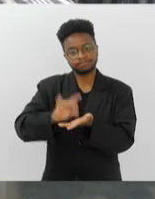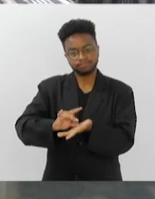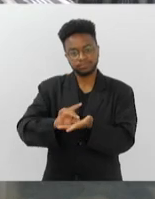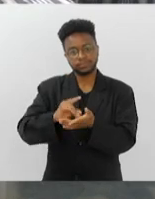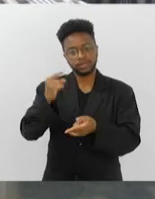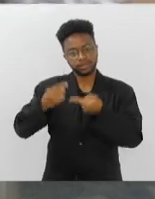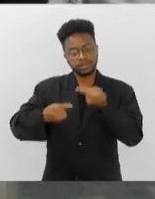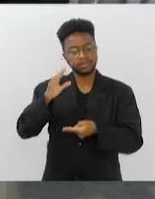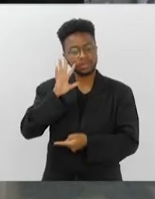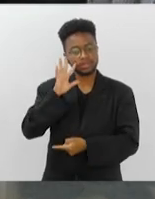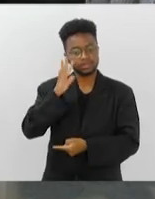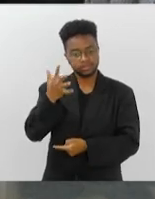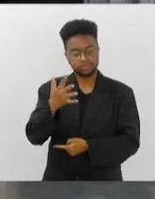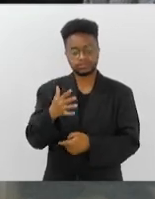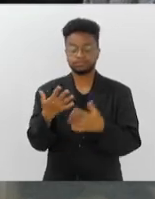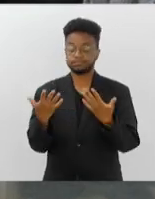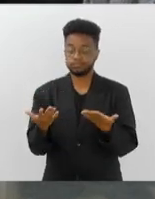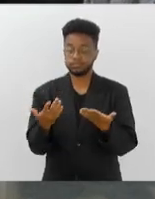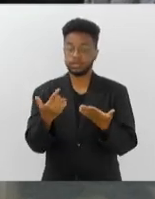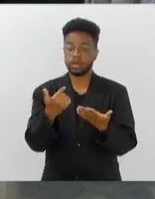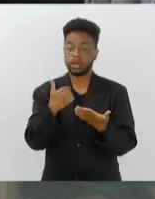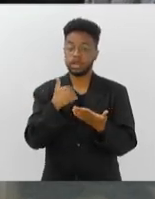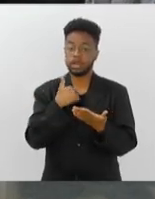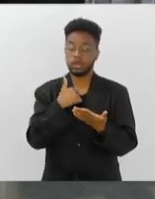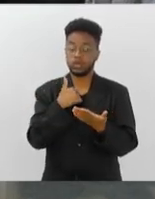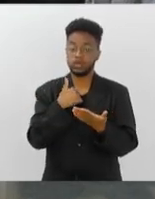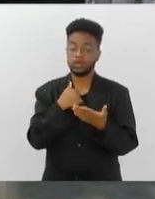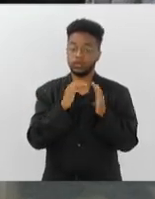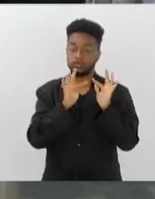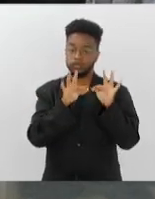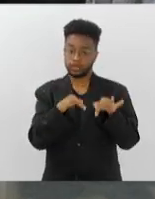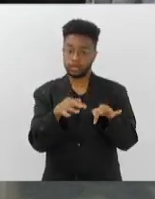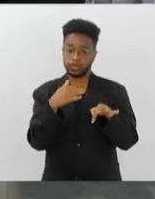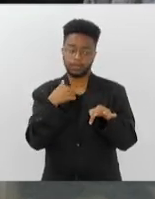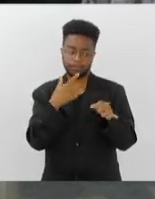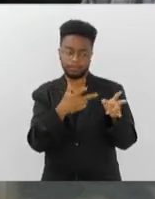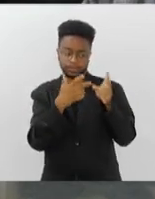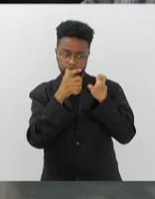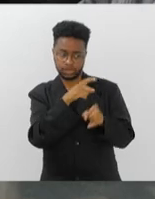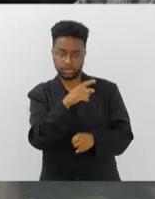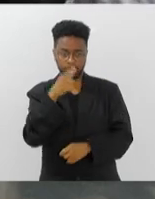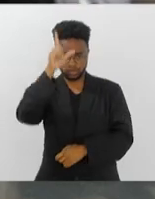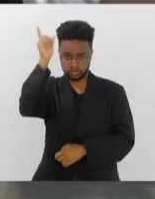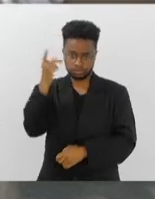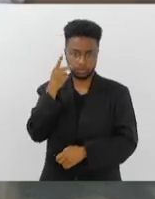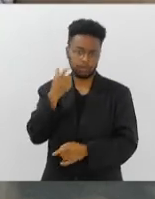isso. Eu termino essa minha questão, vejo que o deputado Luiz Paulo também quer falar sobre esse tema,